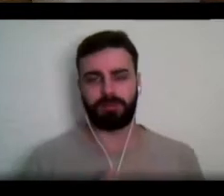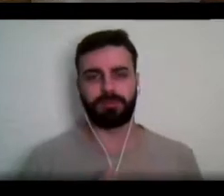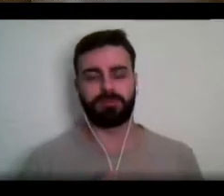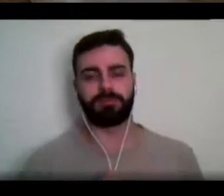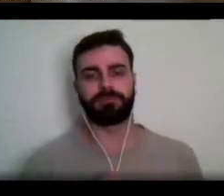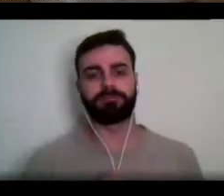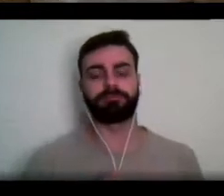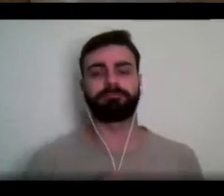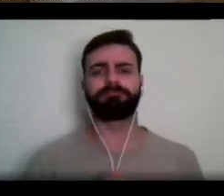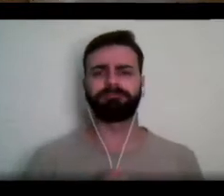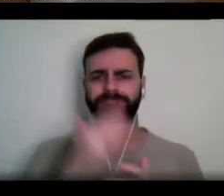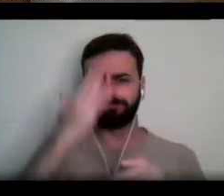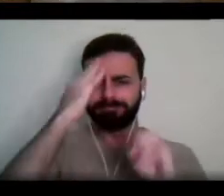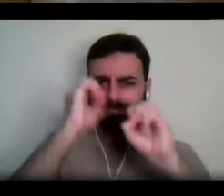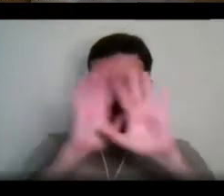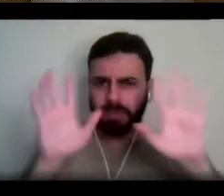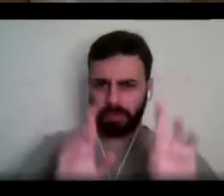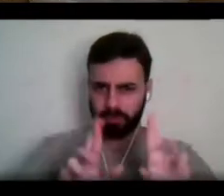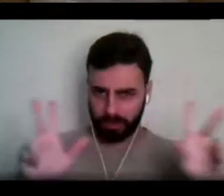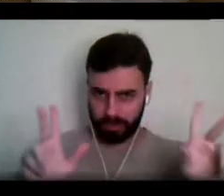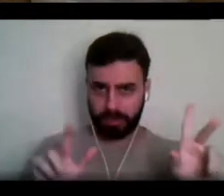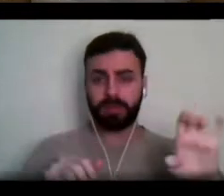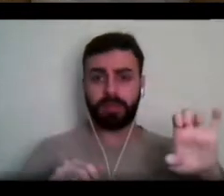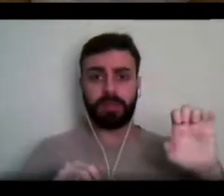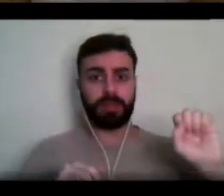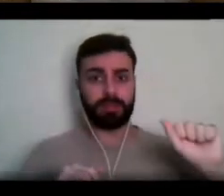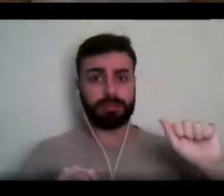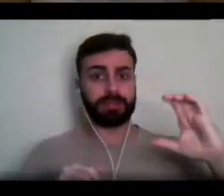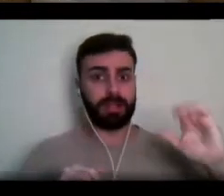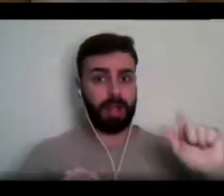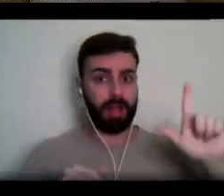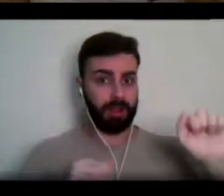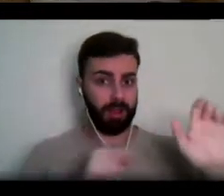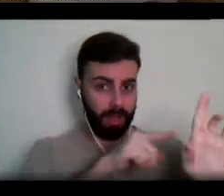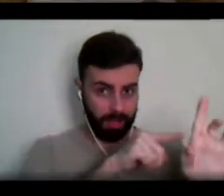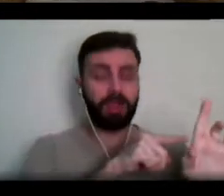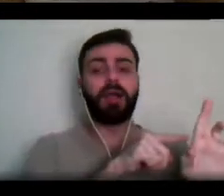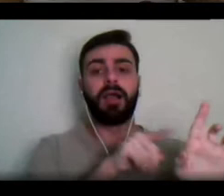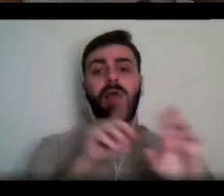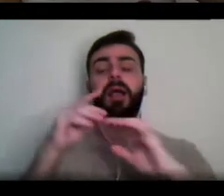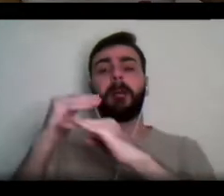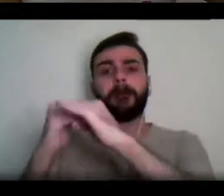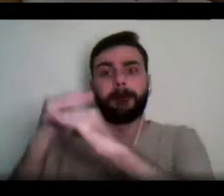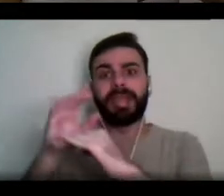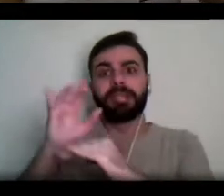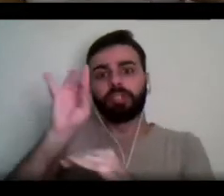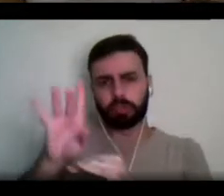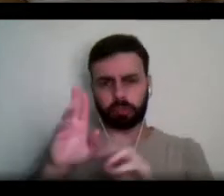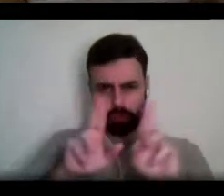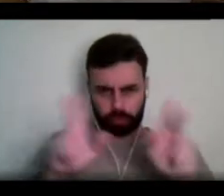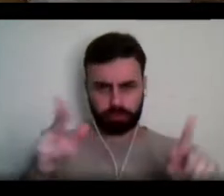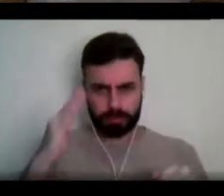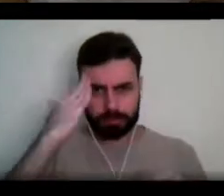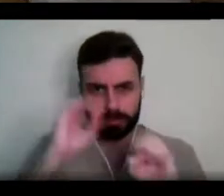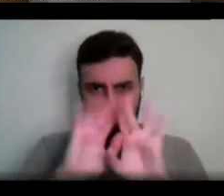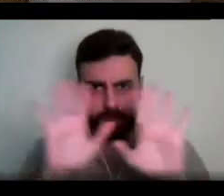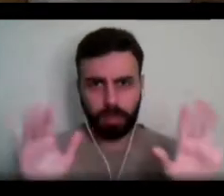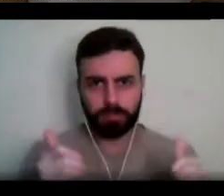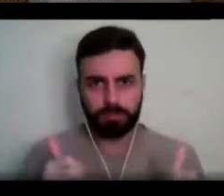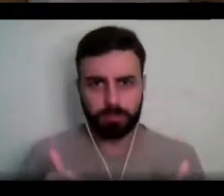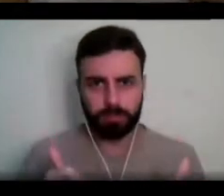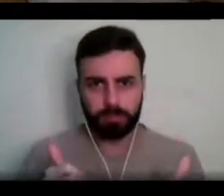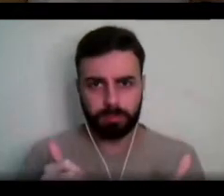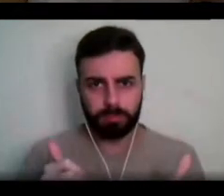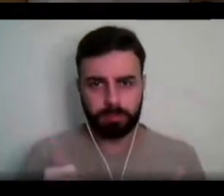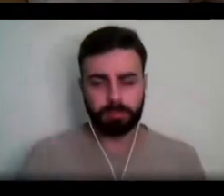a velocidade média, certo? É definido dessa forma. Tá clara a diferença entre velocidade escalar média